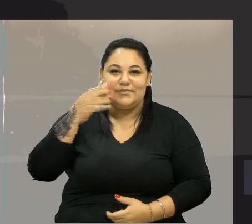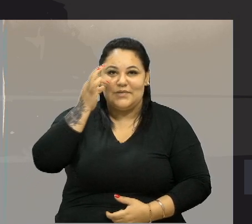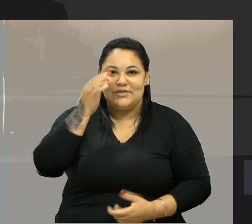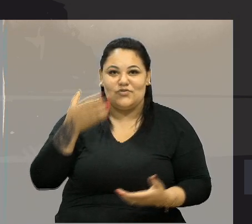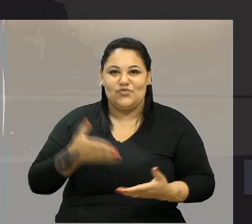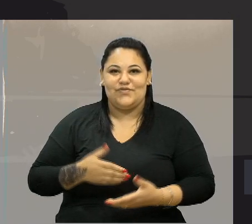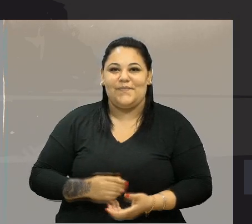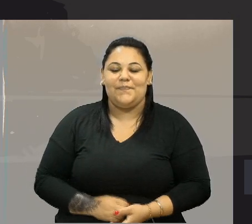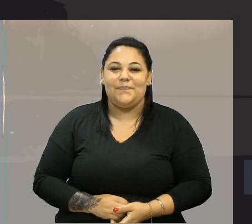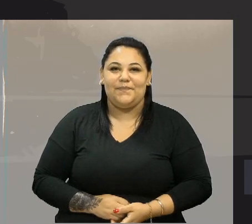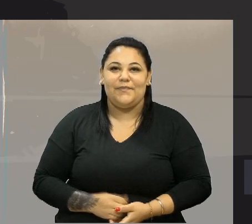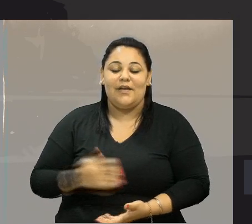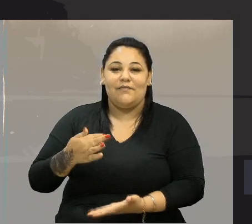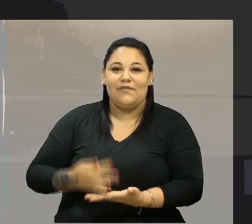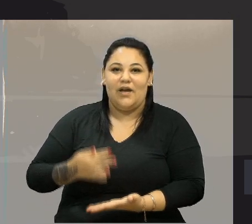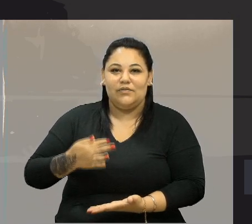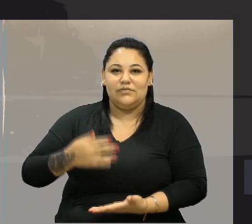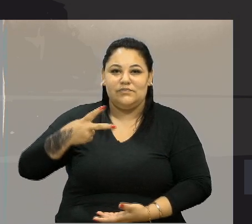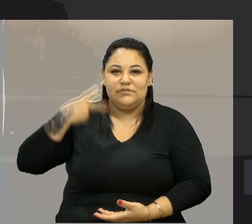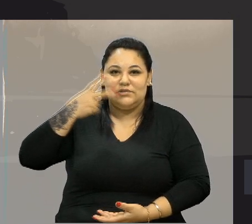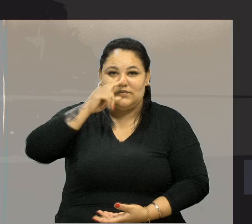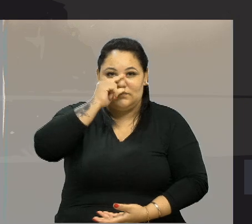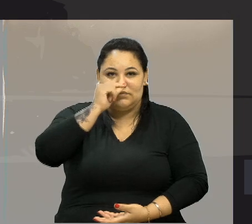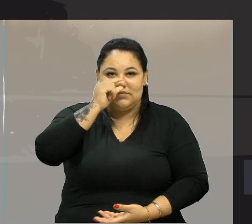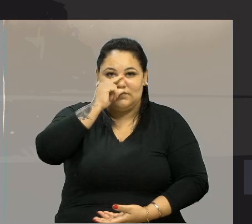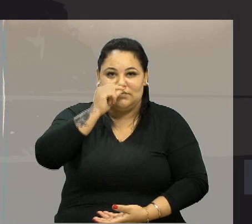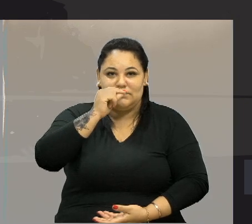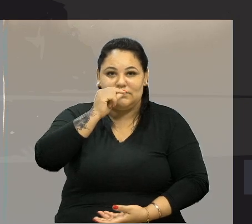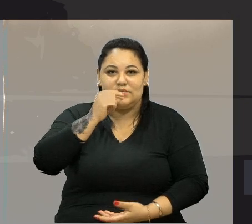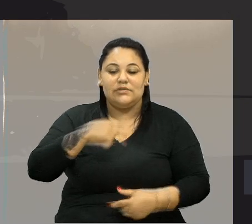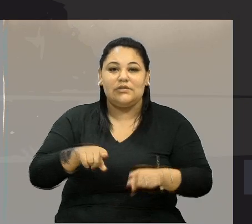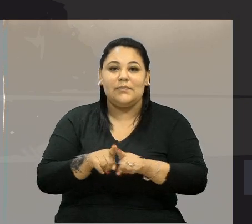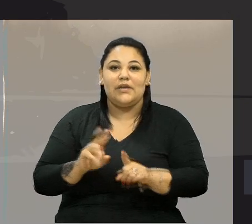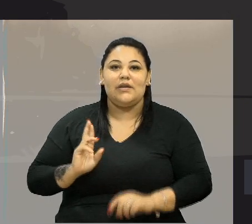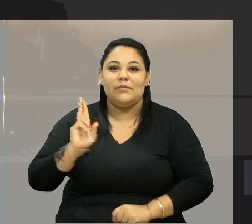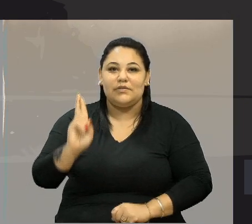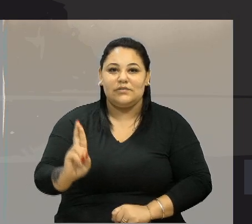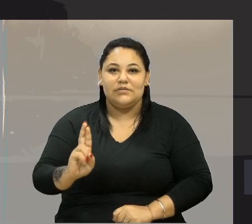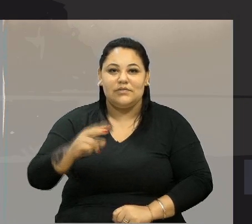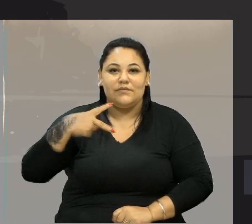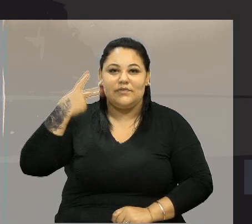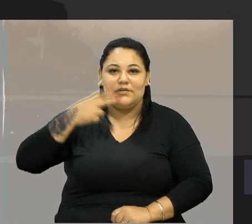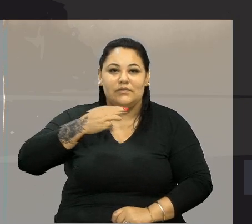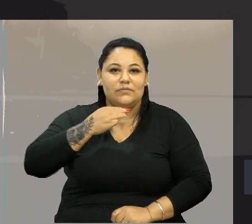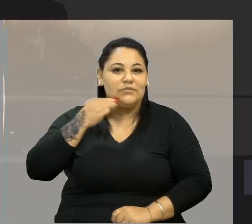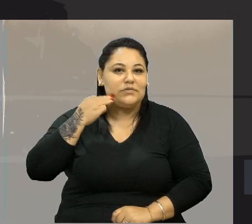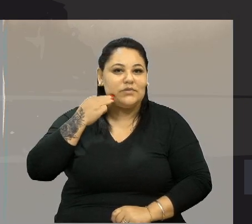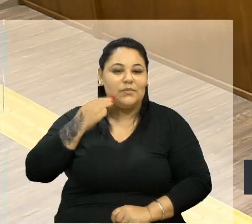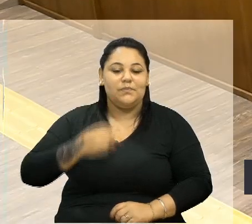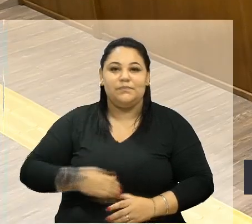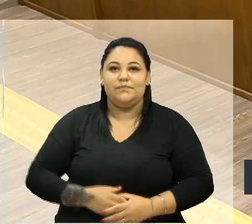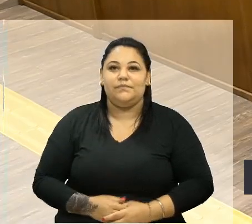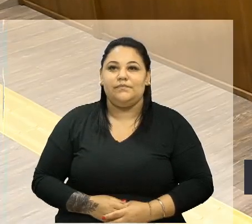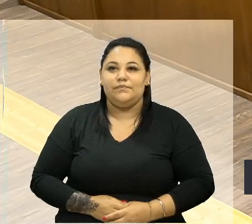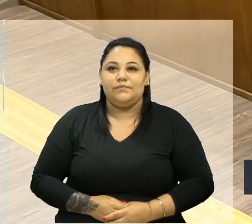vereadores, com a ausência do vereador Sandro Fantinel e em representação a vereadora Marisol Santos.